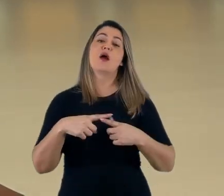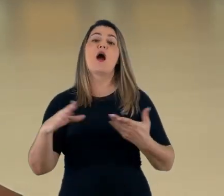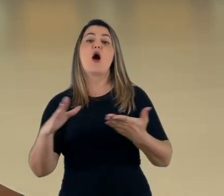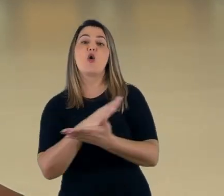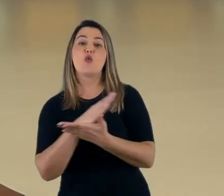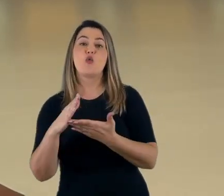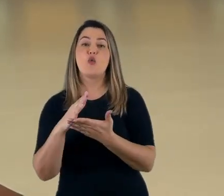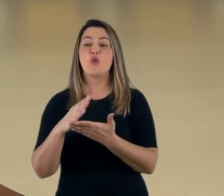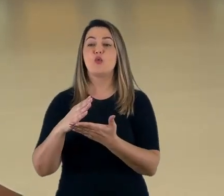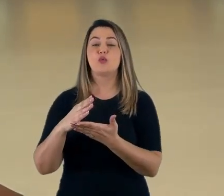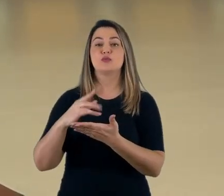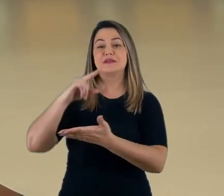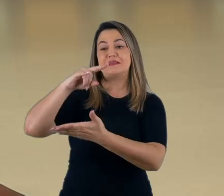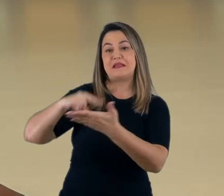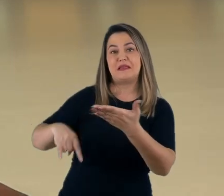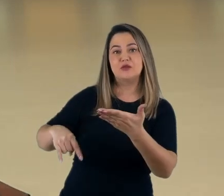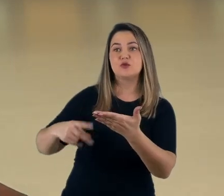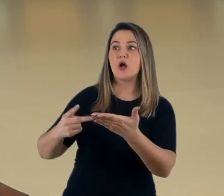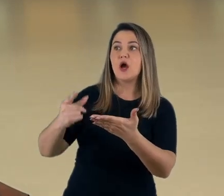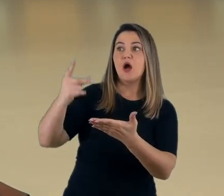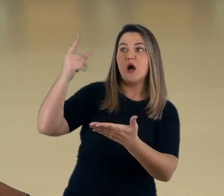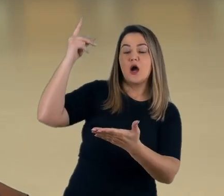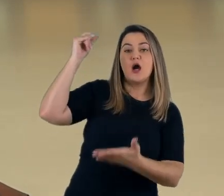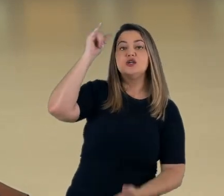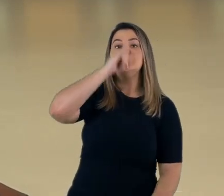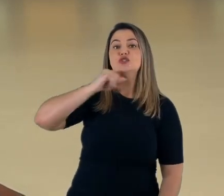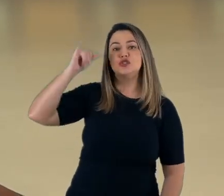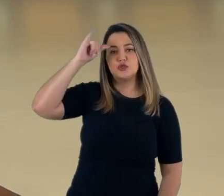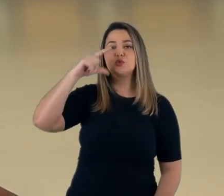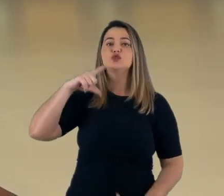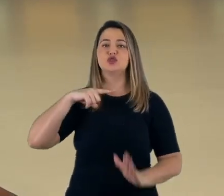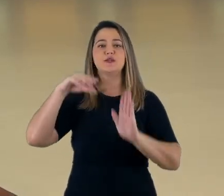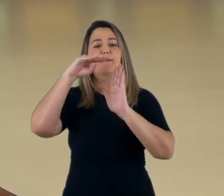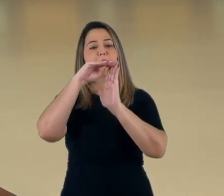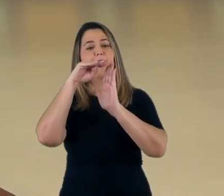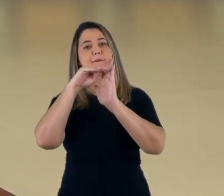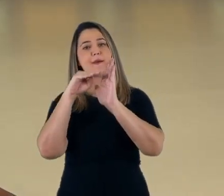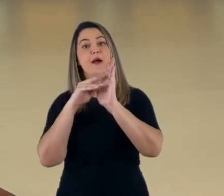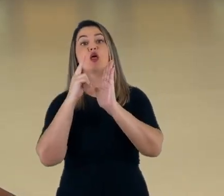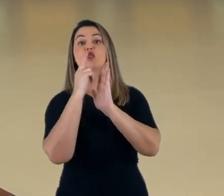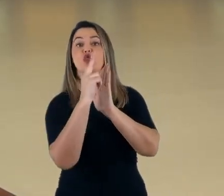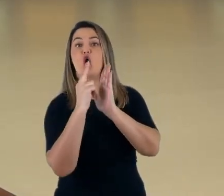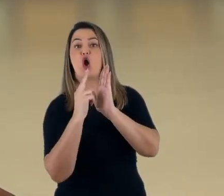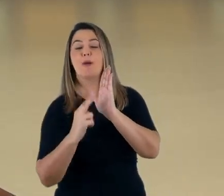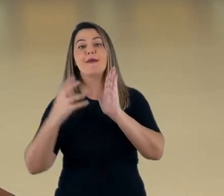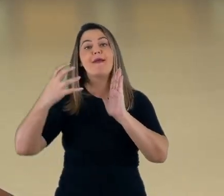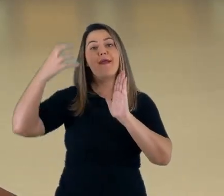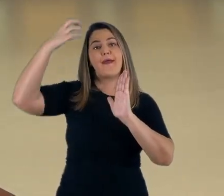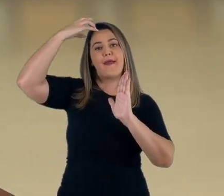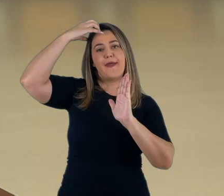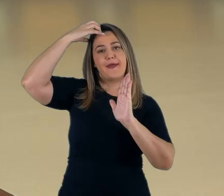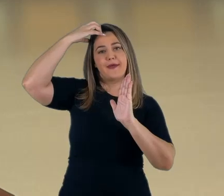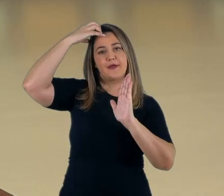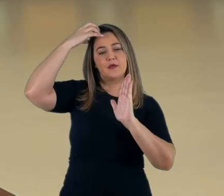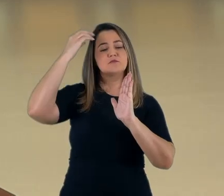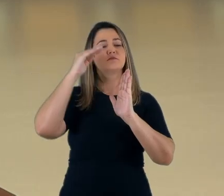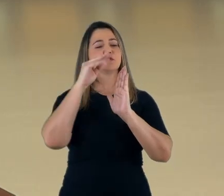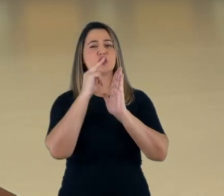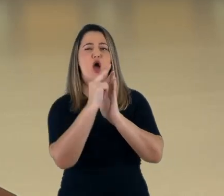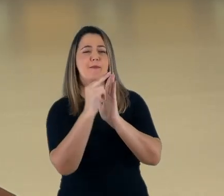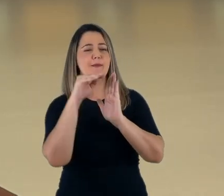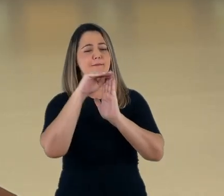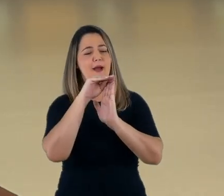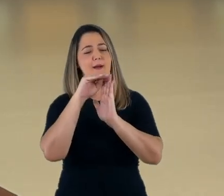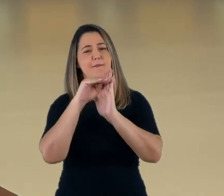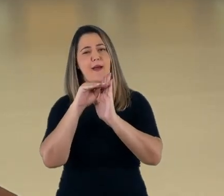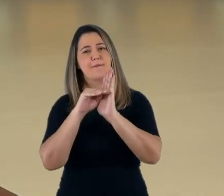algumas fontes antigas listavam os reis da Babilônia até o último rei daquela nação. Todos os